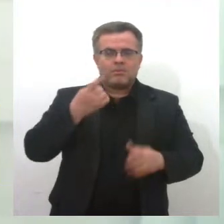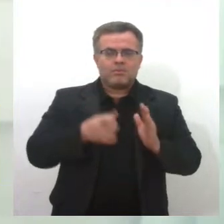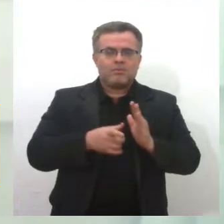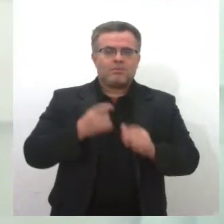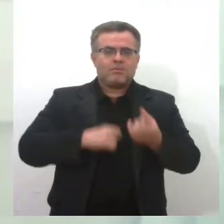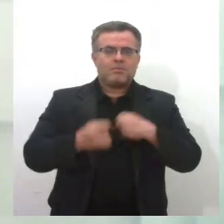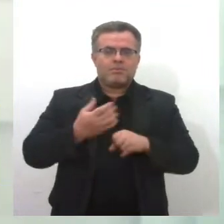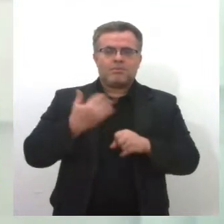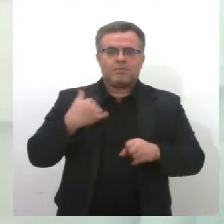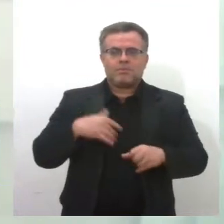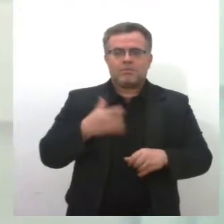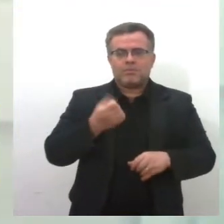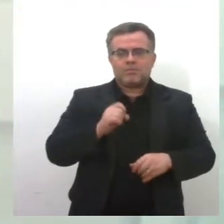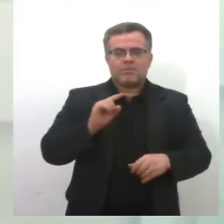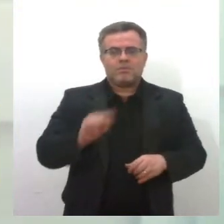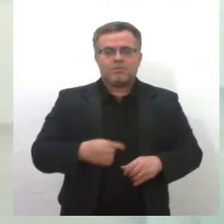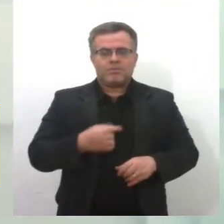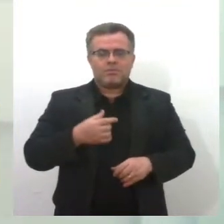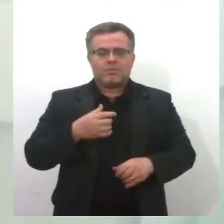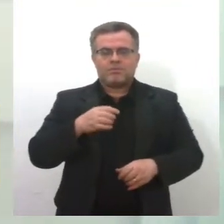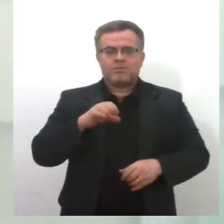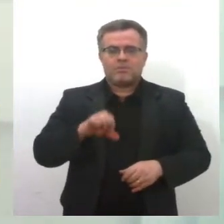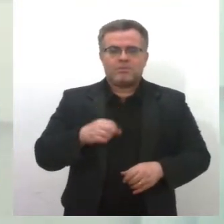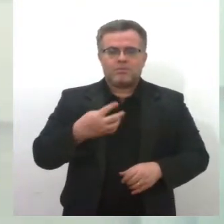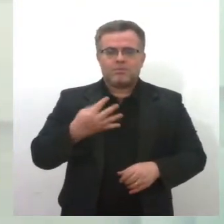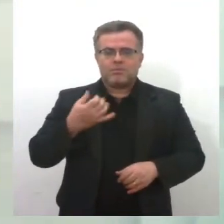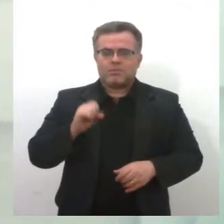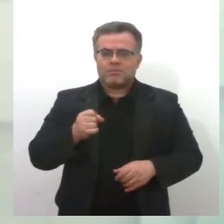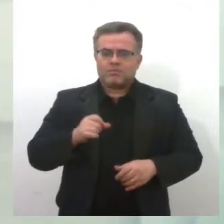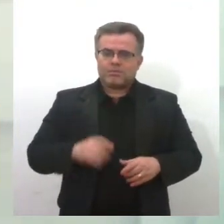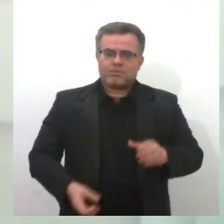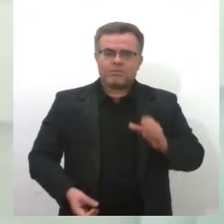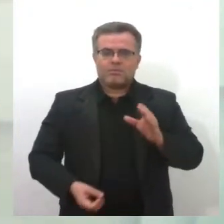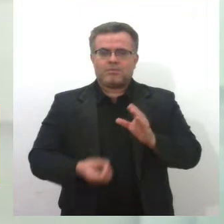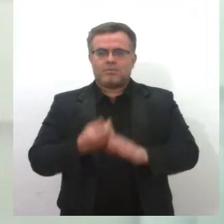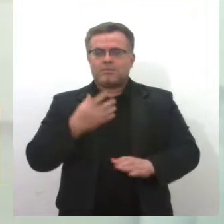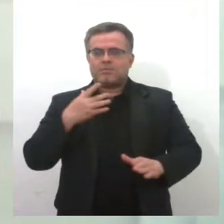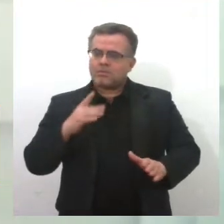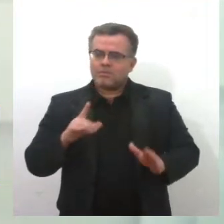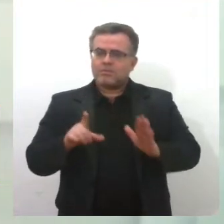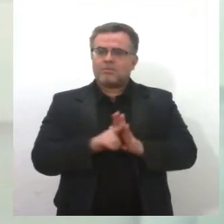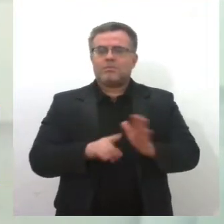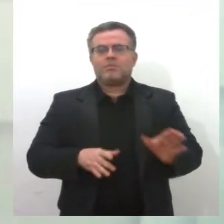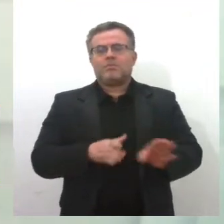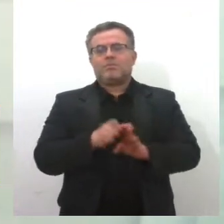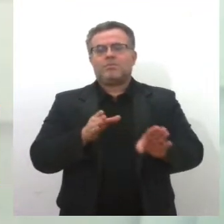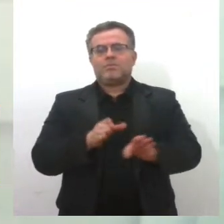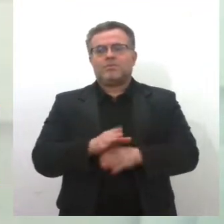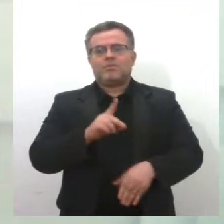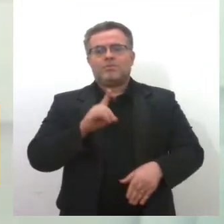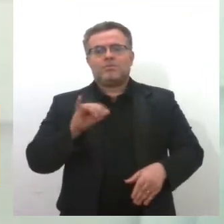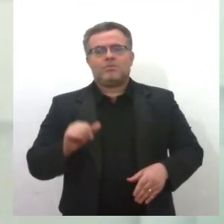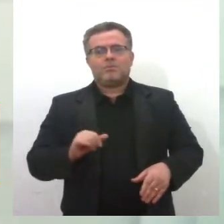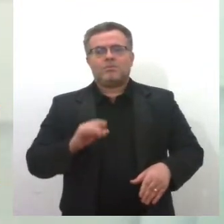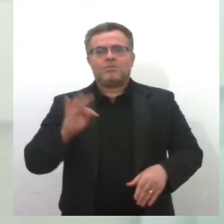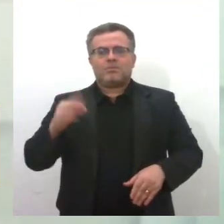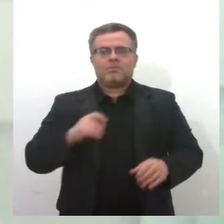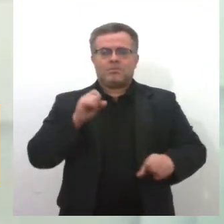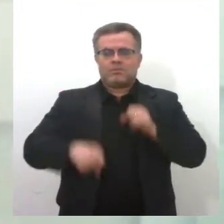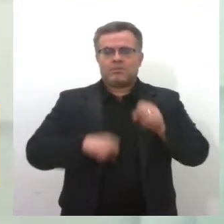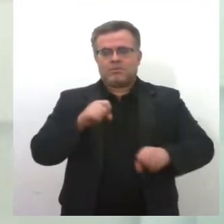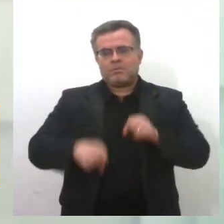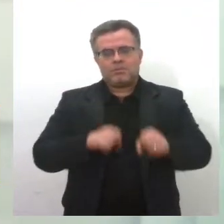Lei 8.948. Essa lei cria o Dia Estadual de Conscientização e Proteção ao Ciclista, data que